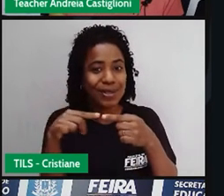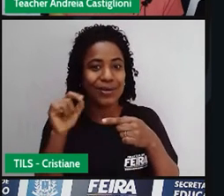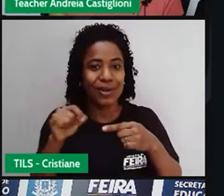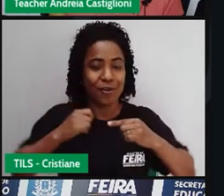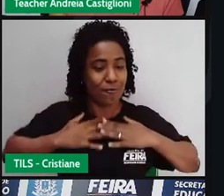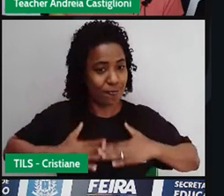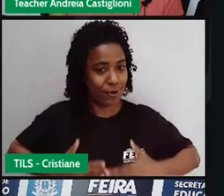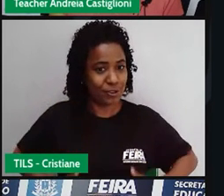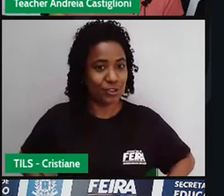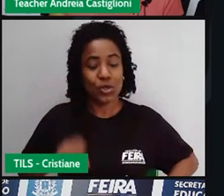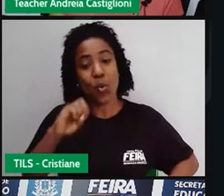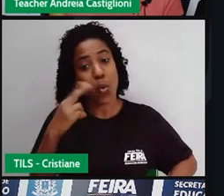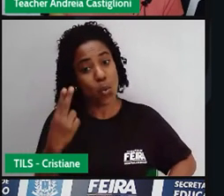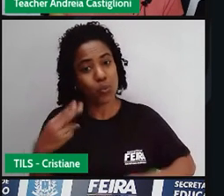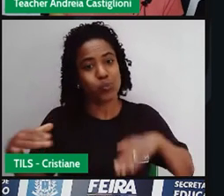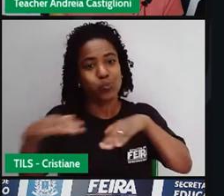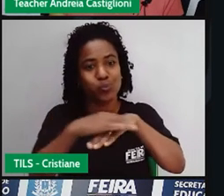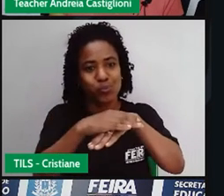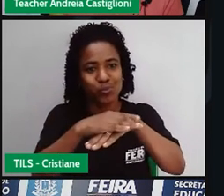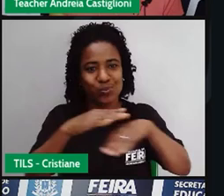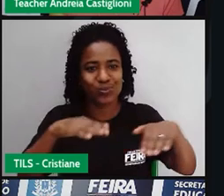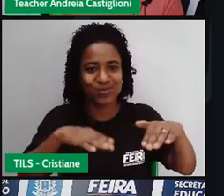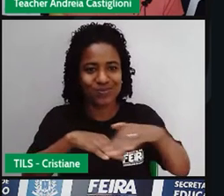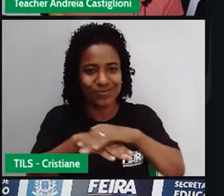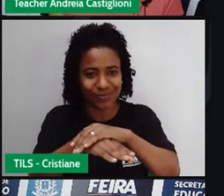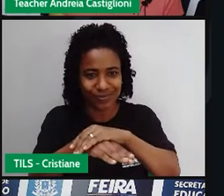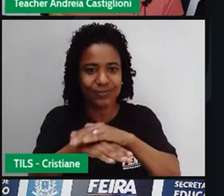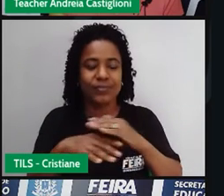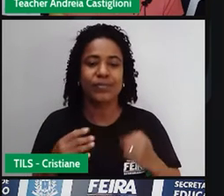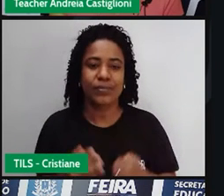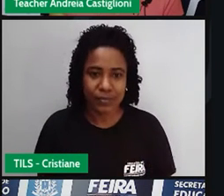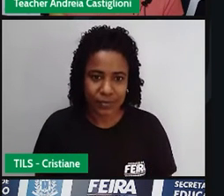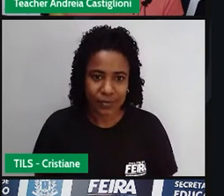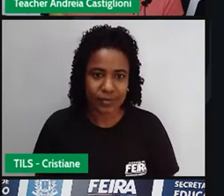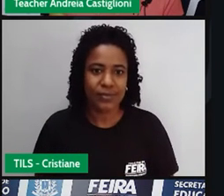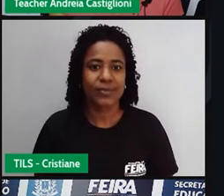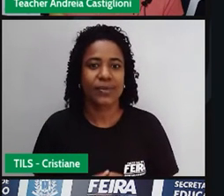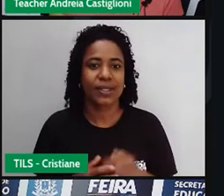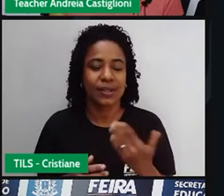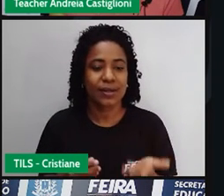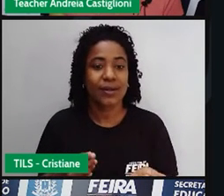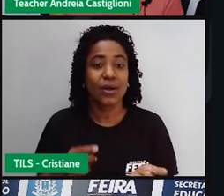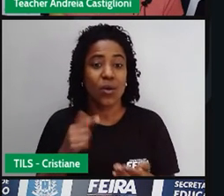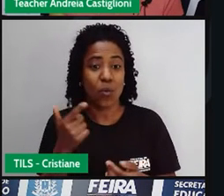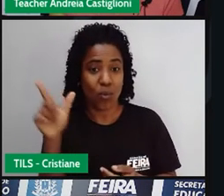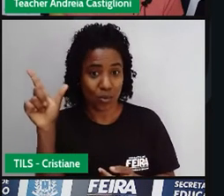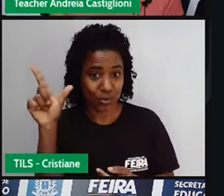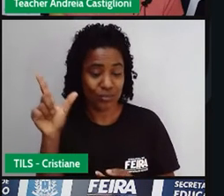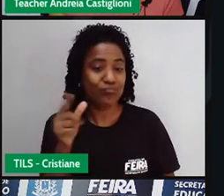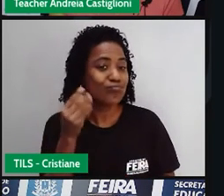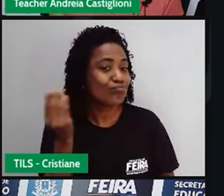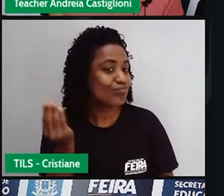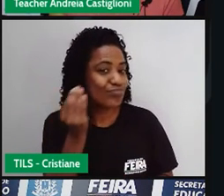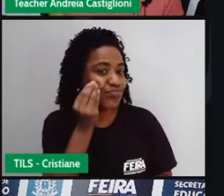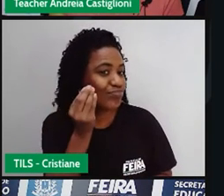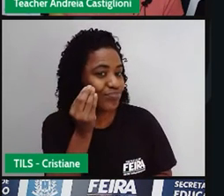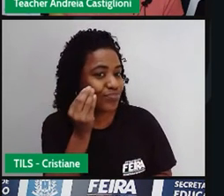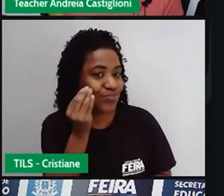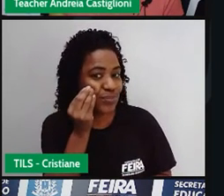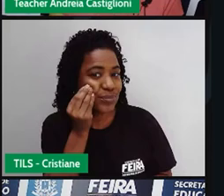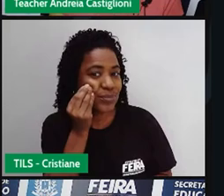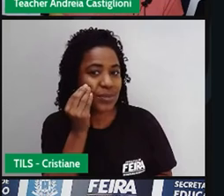experimentado oi oi nego marca por onde o lixo marca